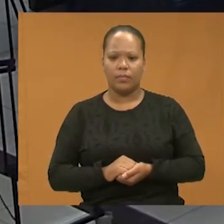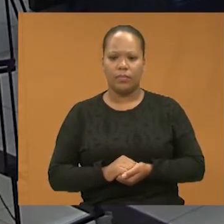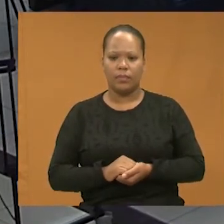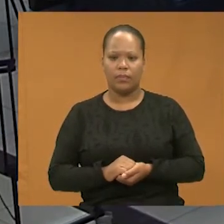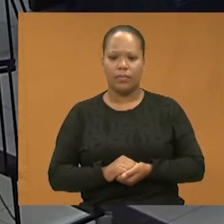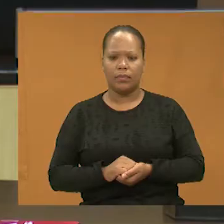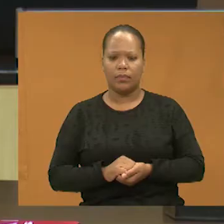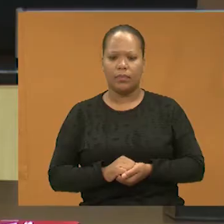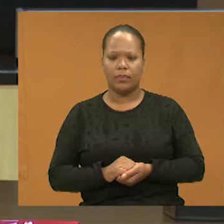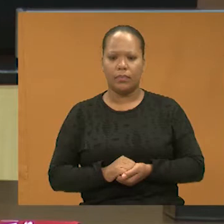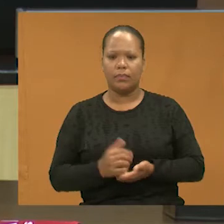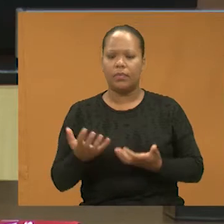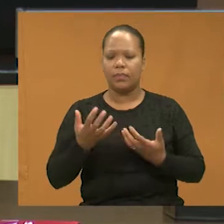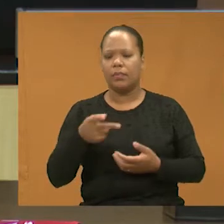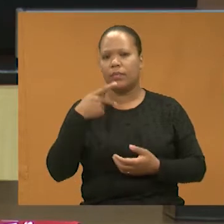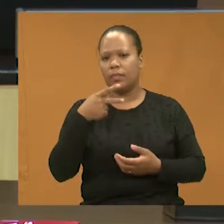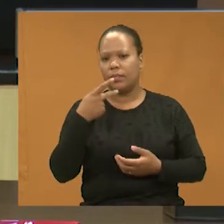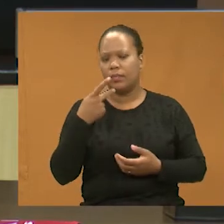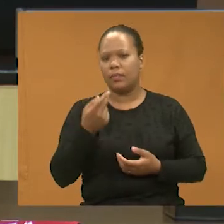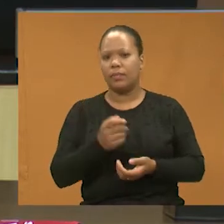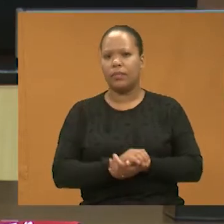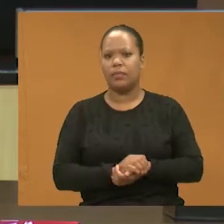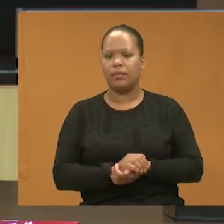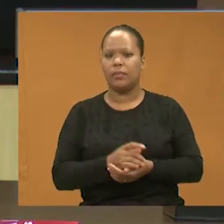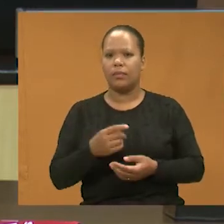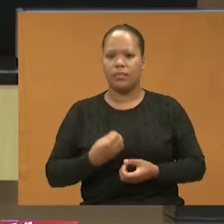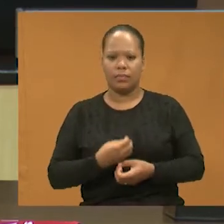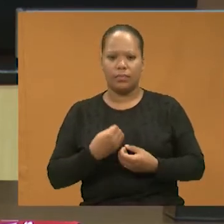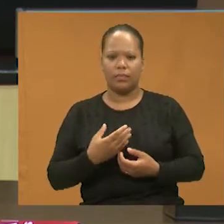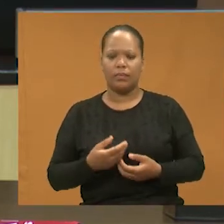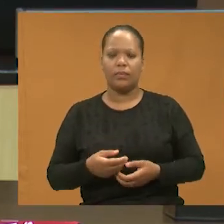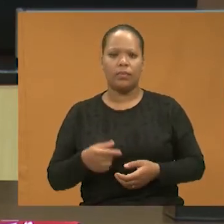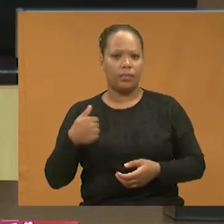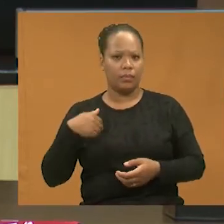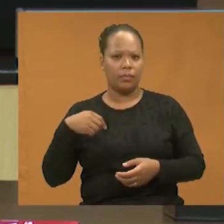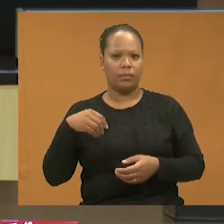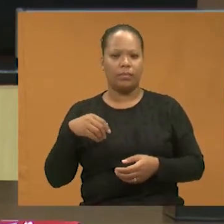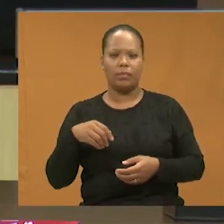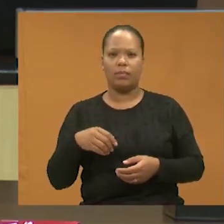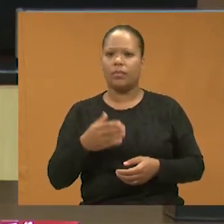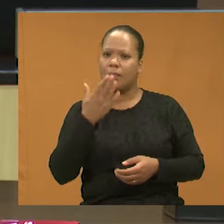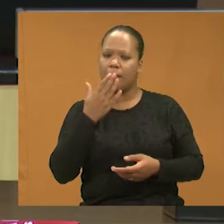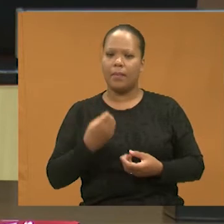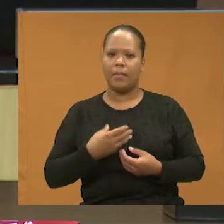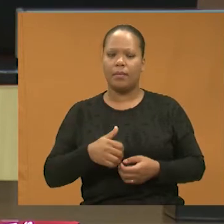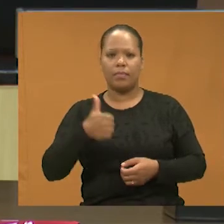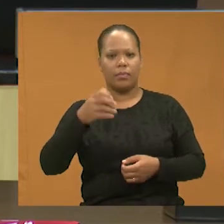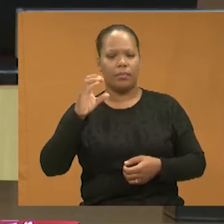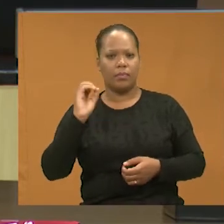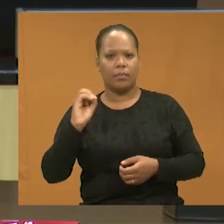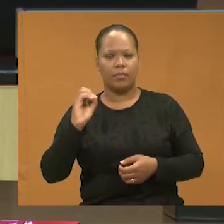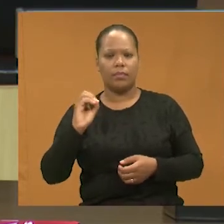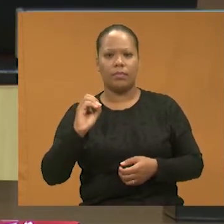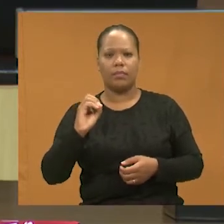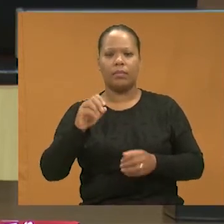Eu gostaria de fazer um pequeno comentário, esse pedido de informação de minha autoria, porque dos 10 projetos de leis que eu fiz